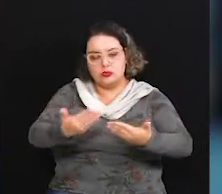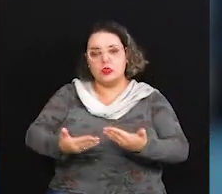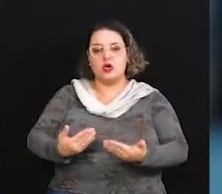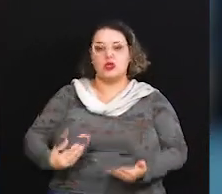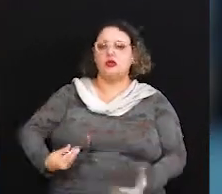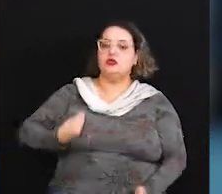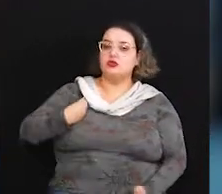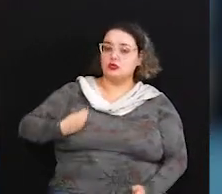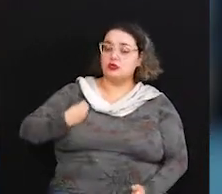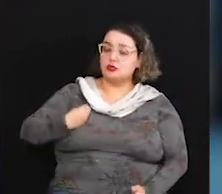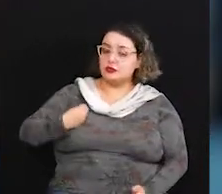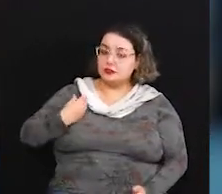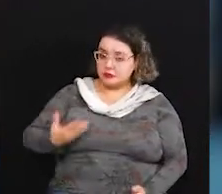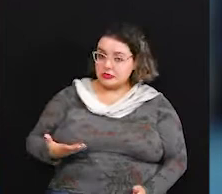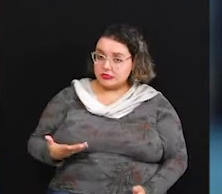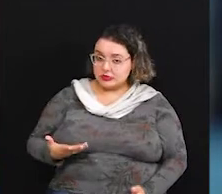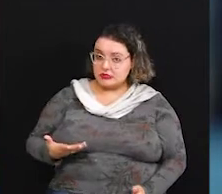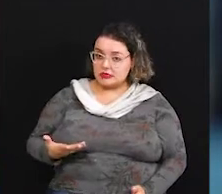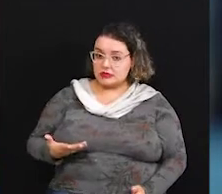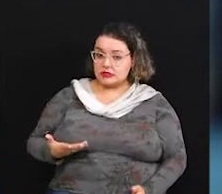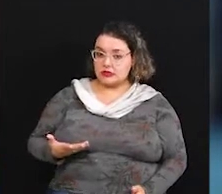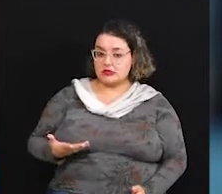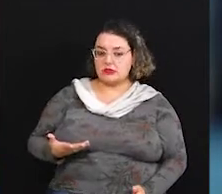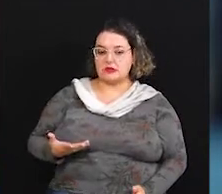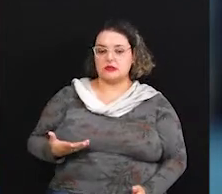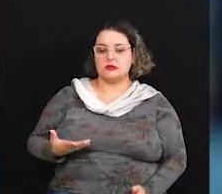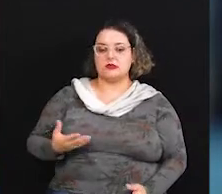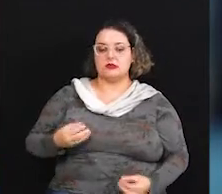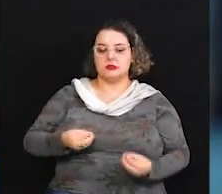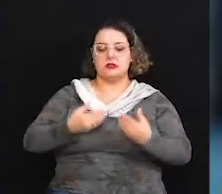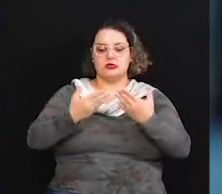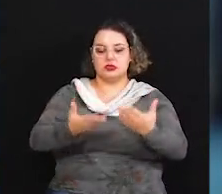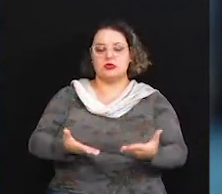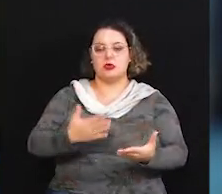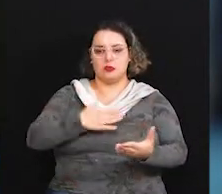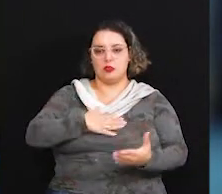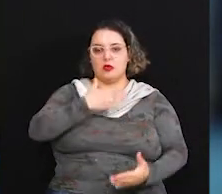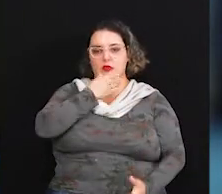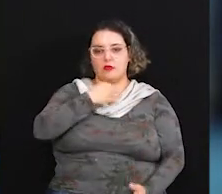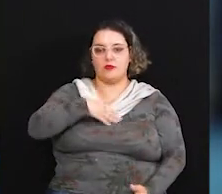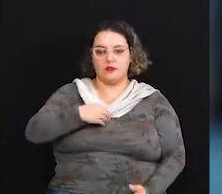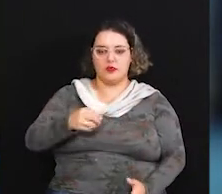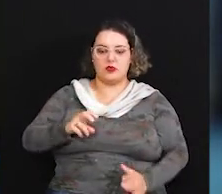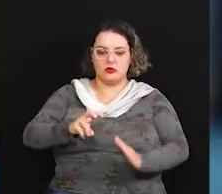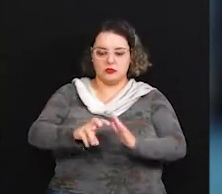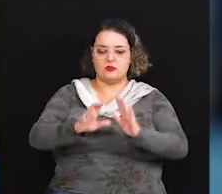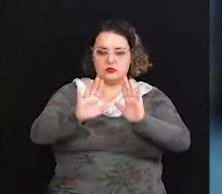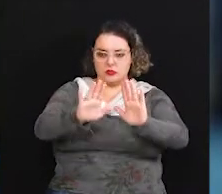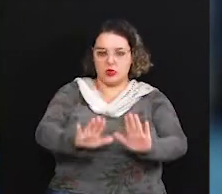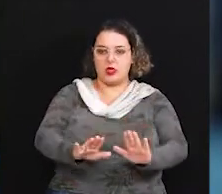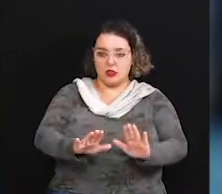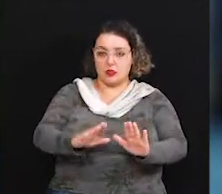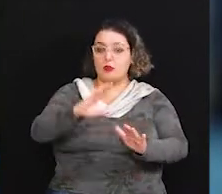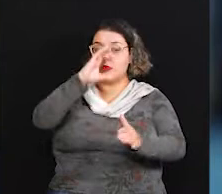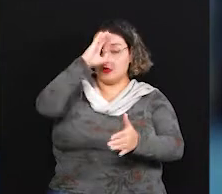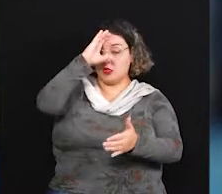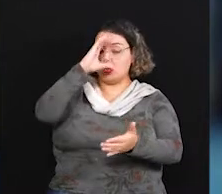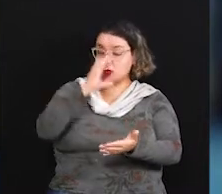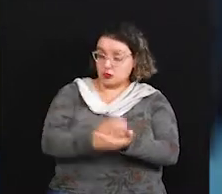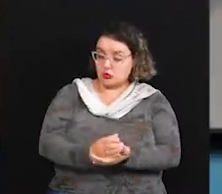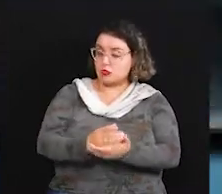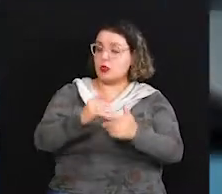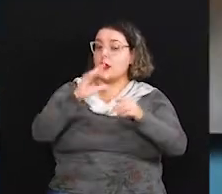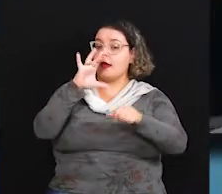rotina, né, de vida, e deixar meu filho aqui, saber que é um local que eu posso confiar,